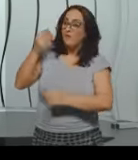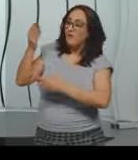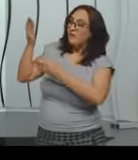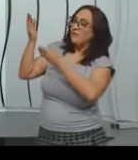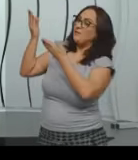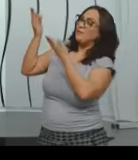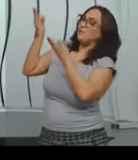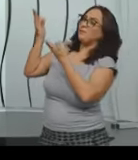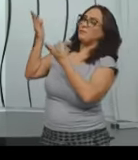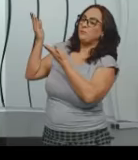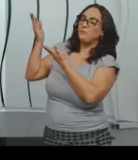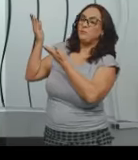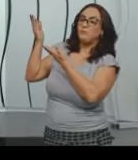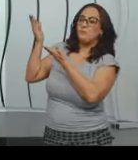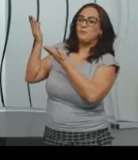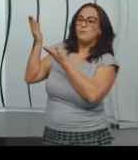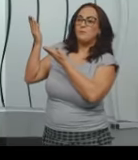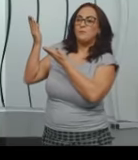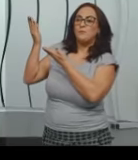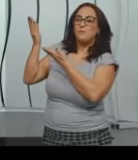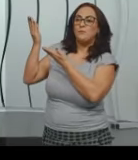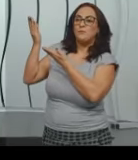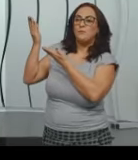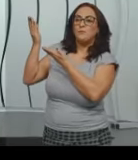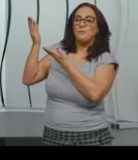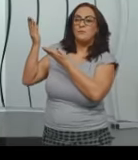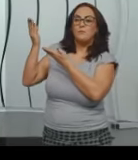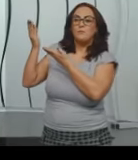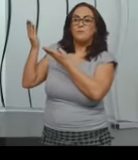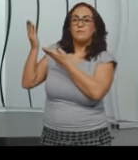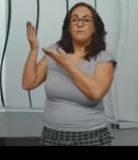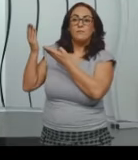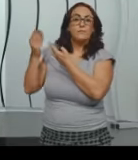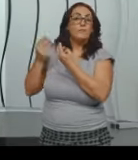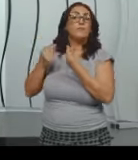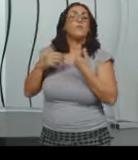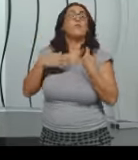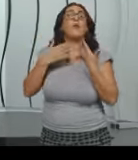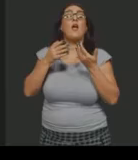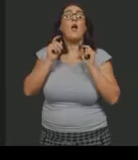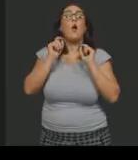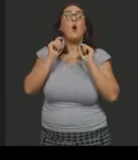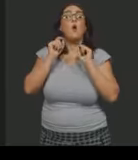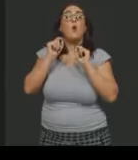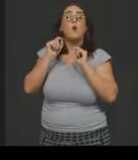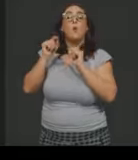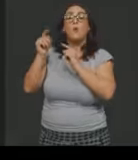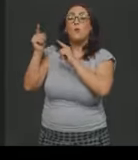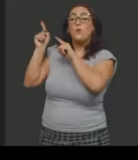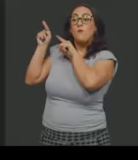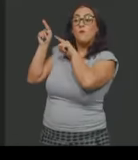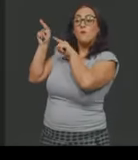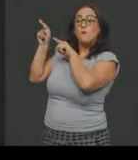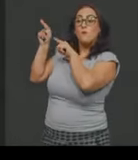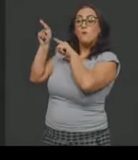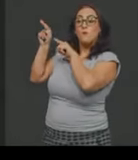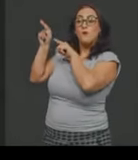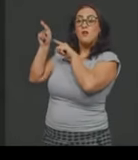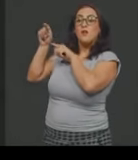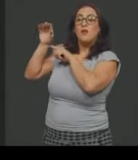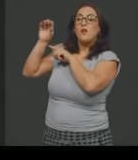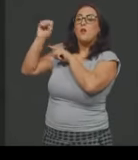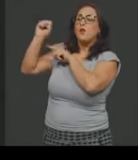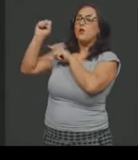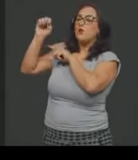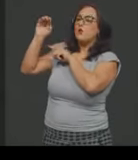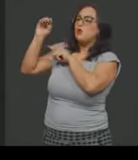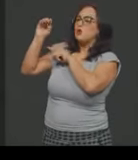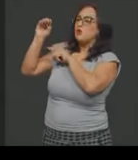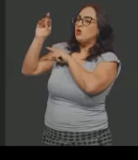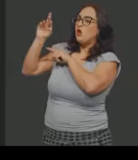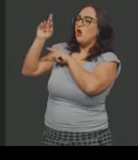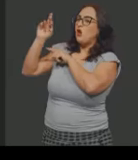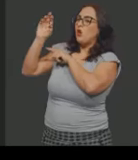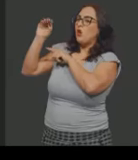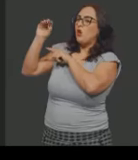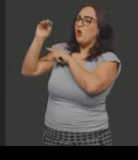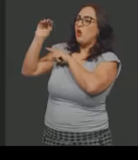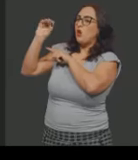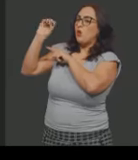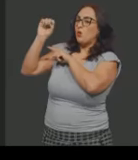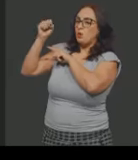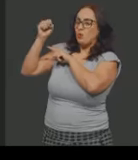aqui que eu falei com vocês. Isso daqui então são chamados de soros. São